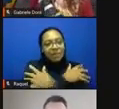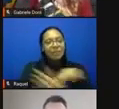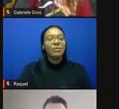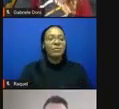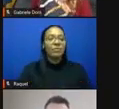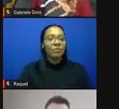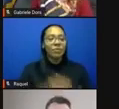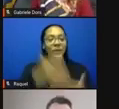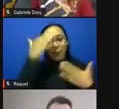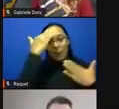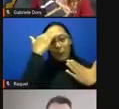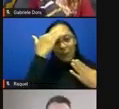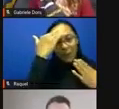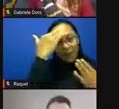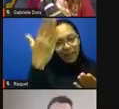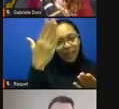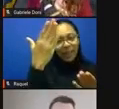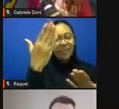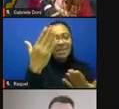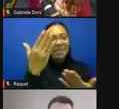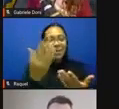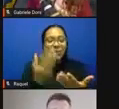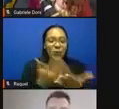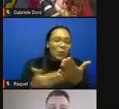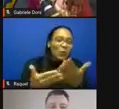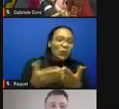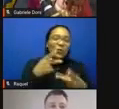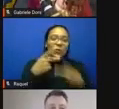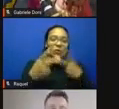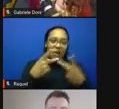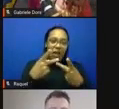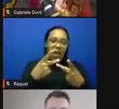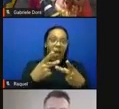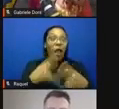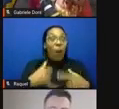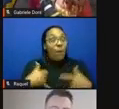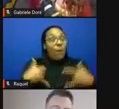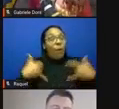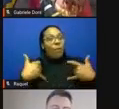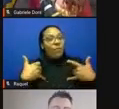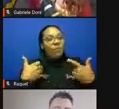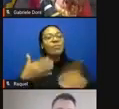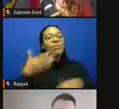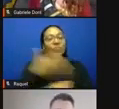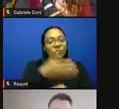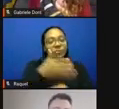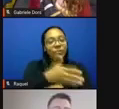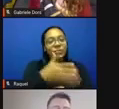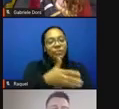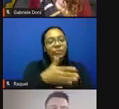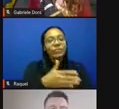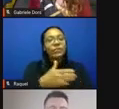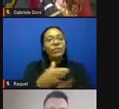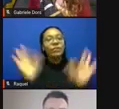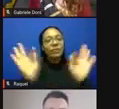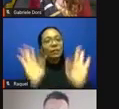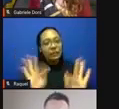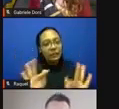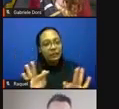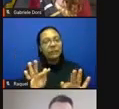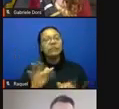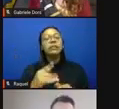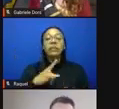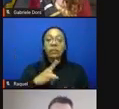Obrigado pelas palavras elogiosas. É uma grande honra participar. Fiquei muito contente de poder atender o pedido de